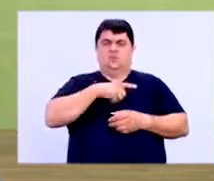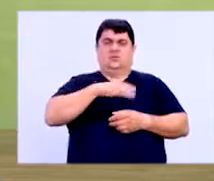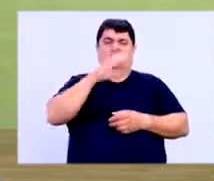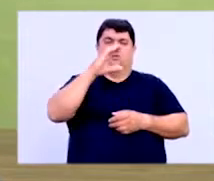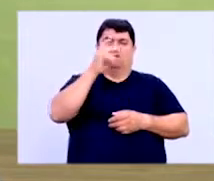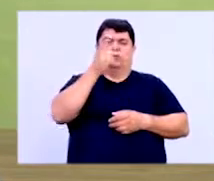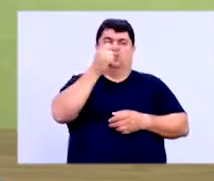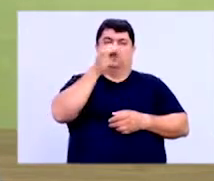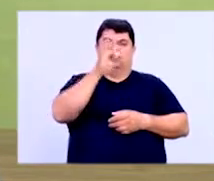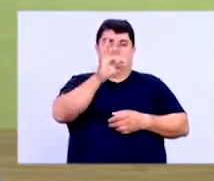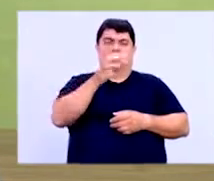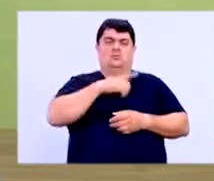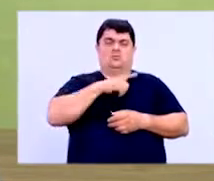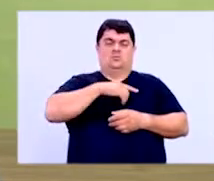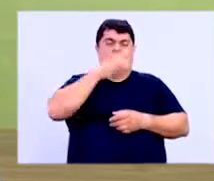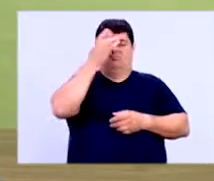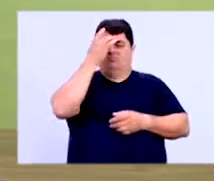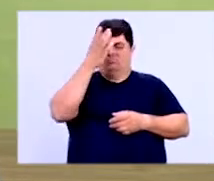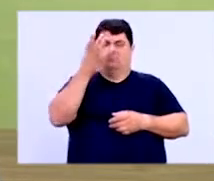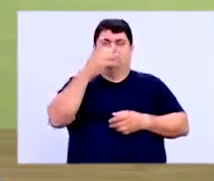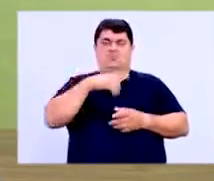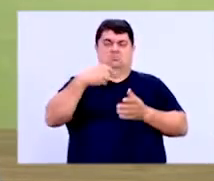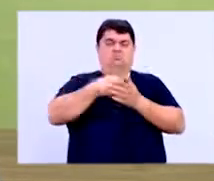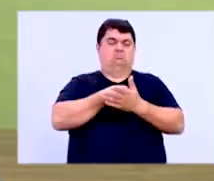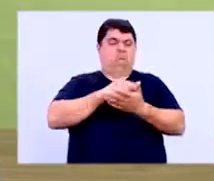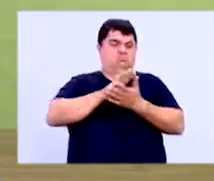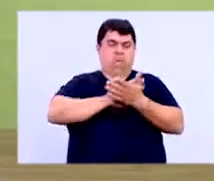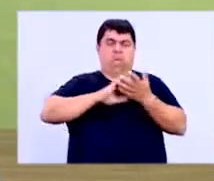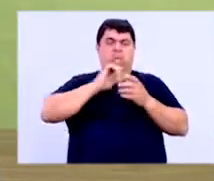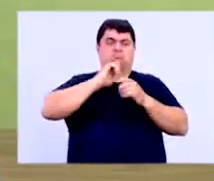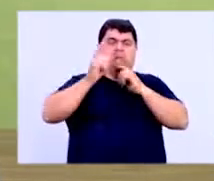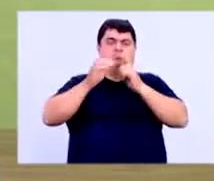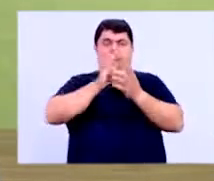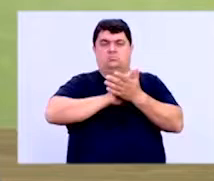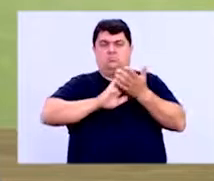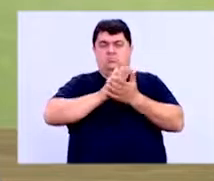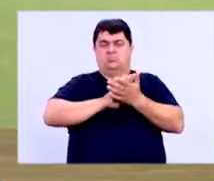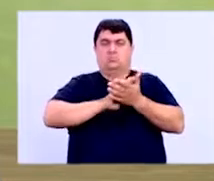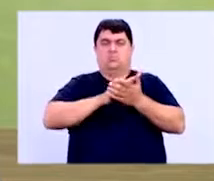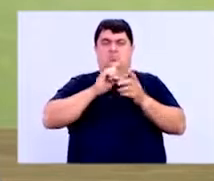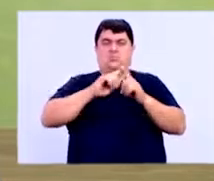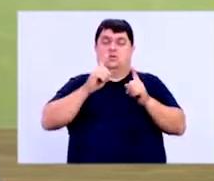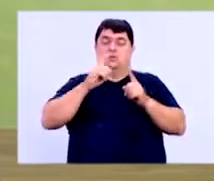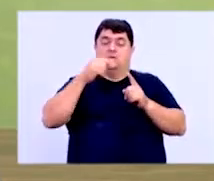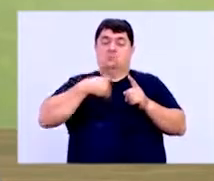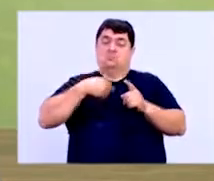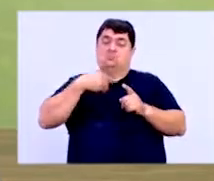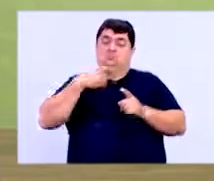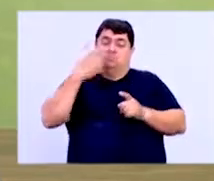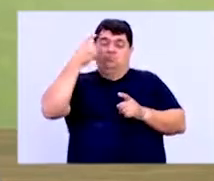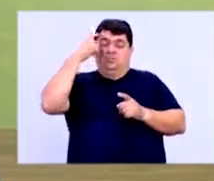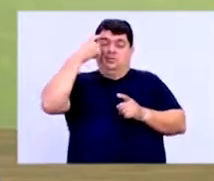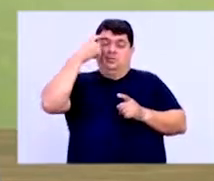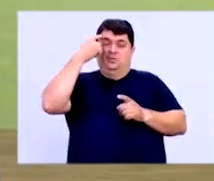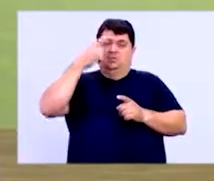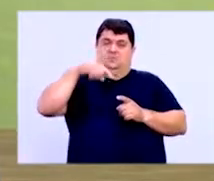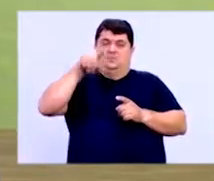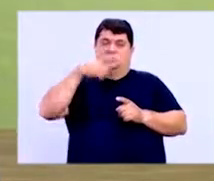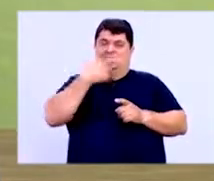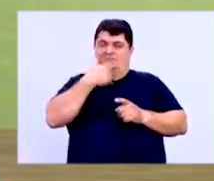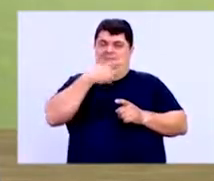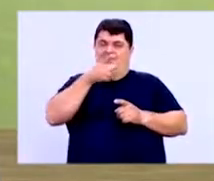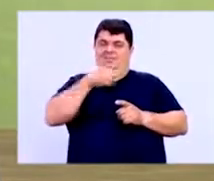está tranquilo, nenhuma pergunta, nenhuma dúvida, o que pressupõe que o aluno aí, você mesmo que está rindo